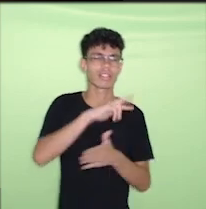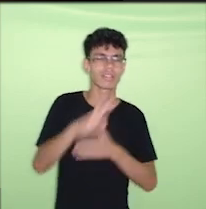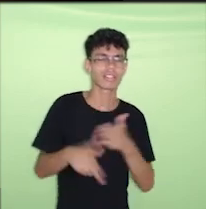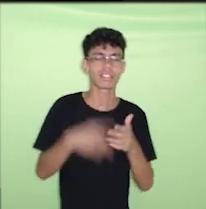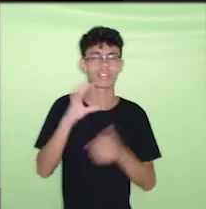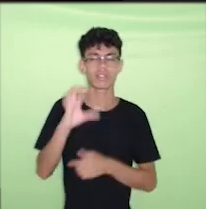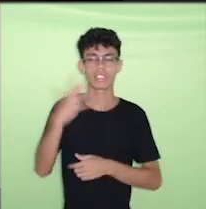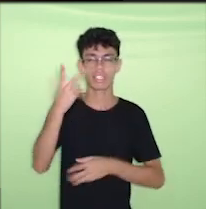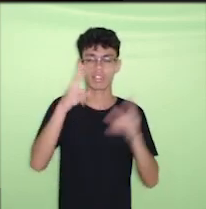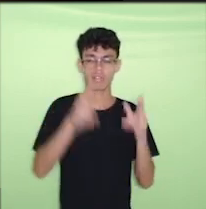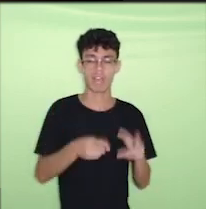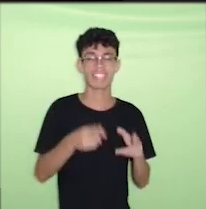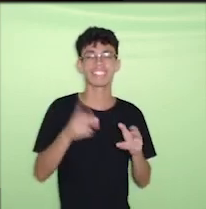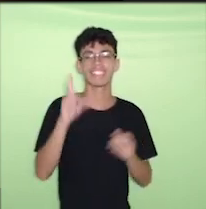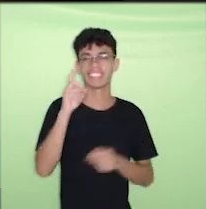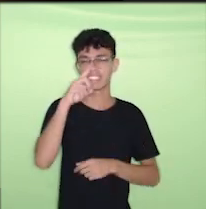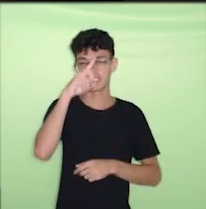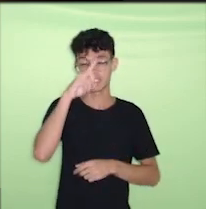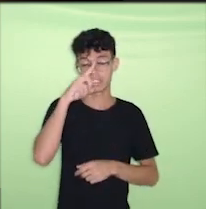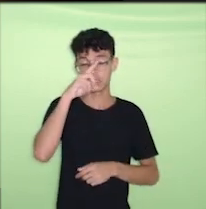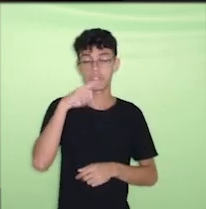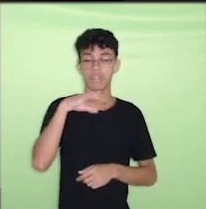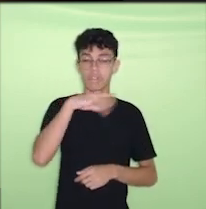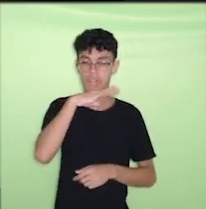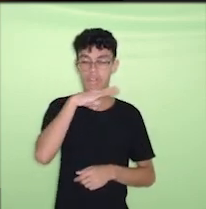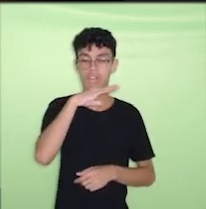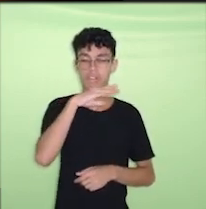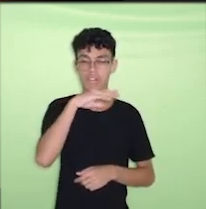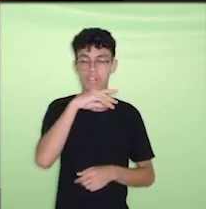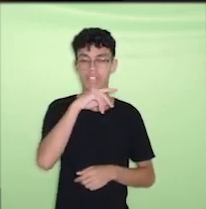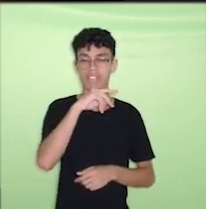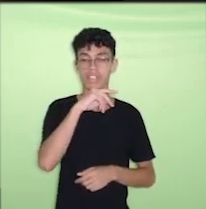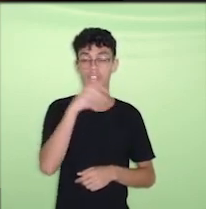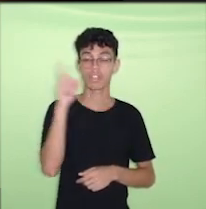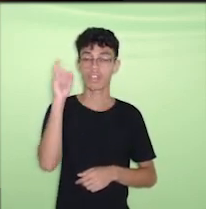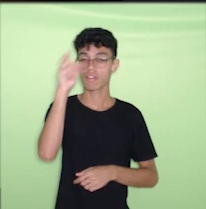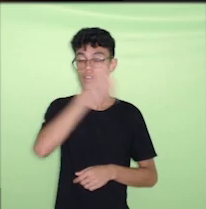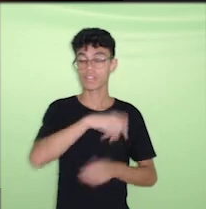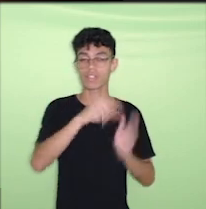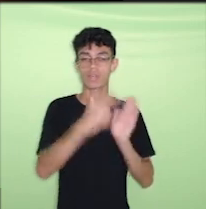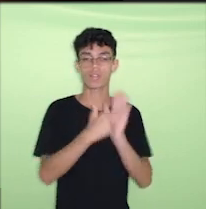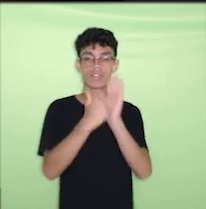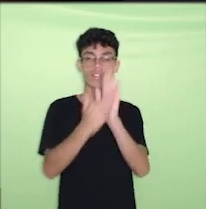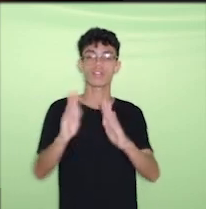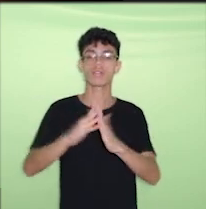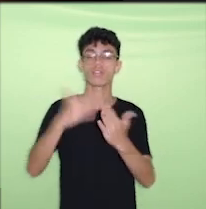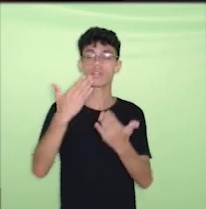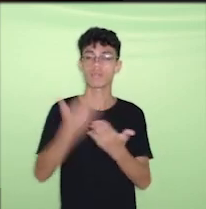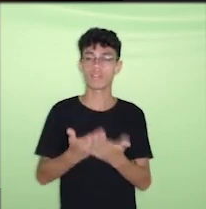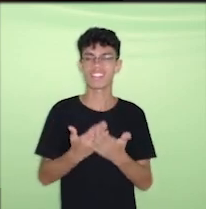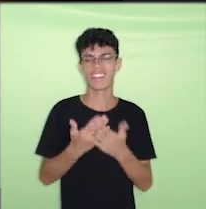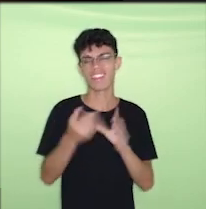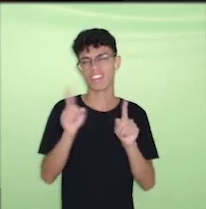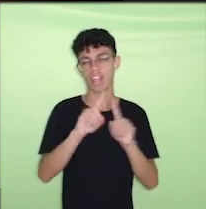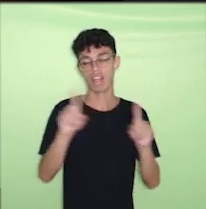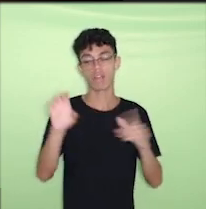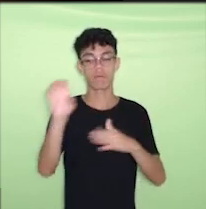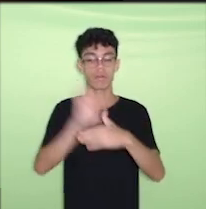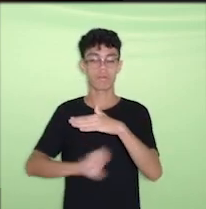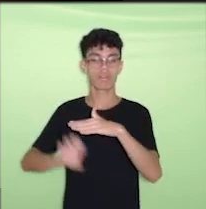primorosos. E o poder temporal não é representado pelo colégio? Pela